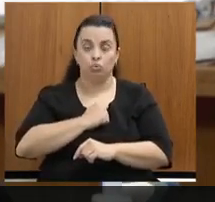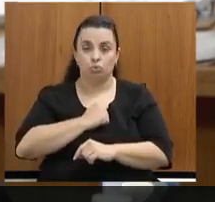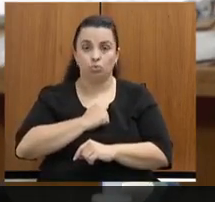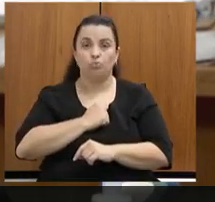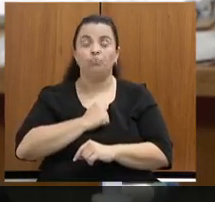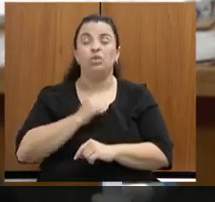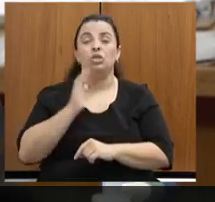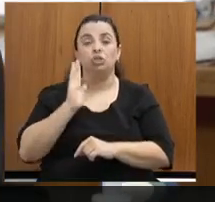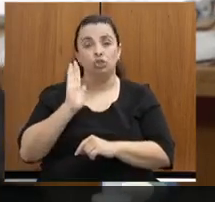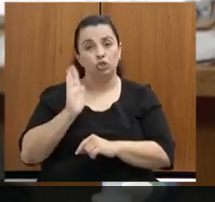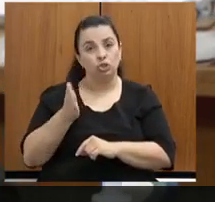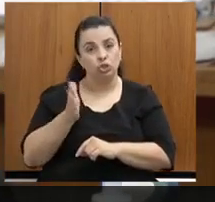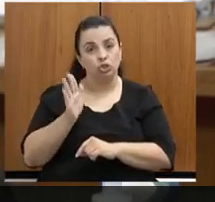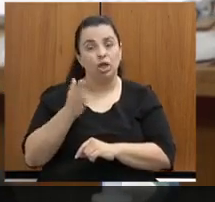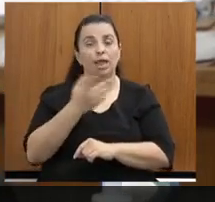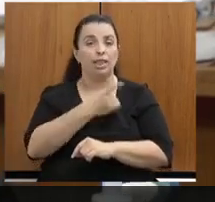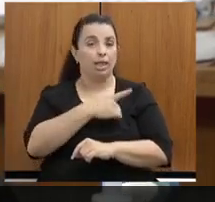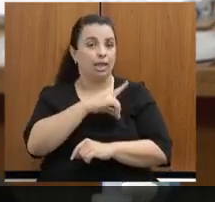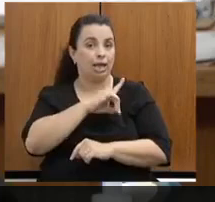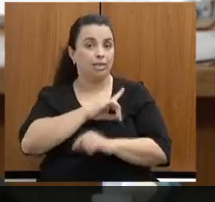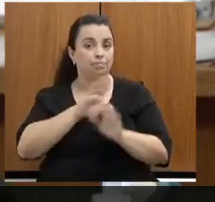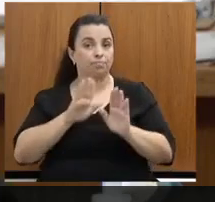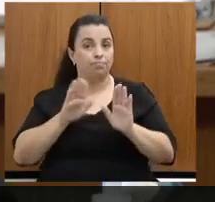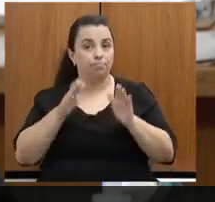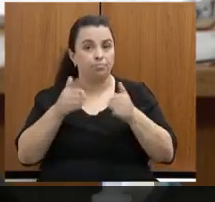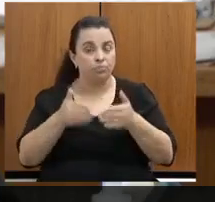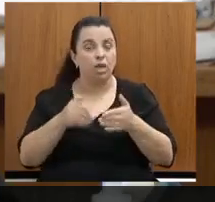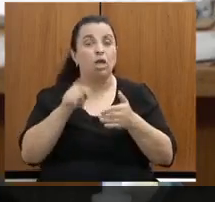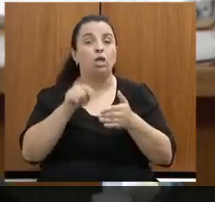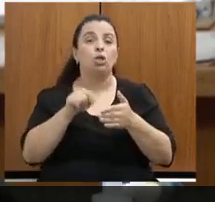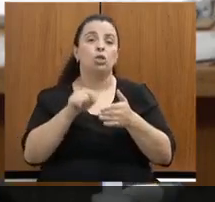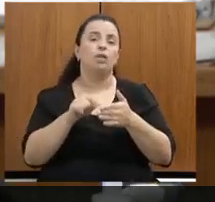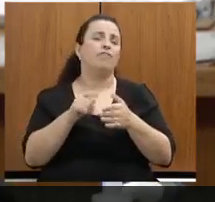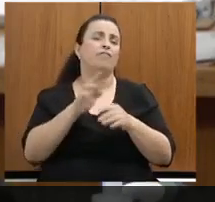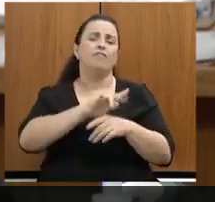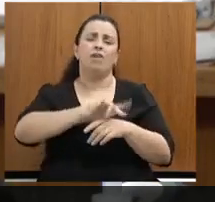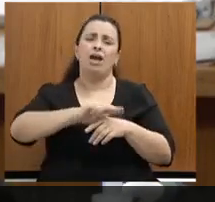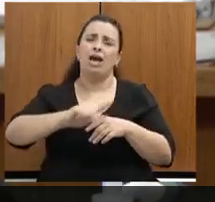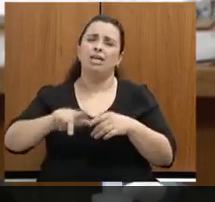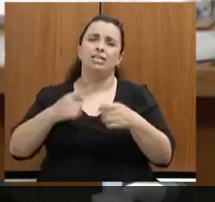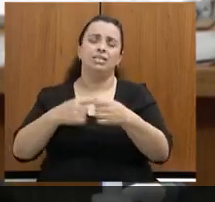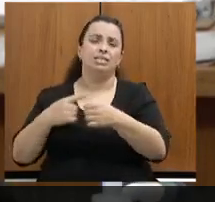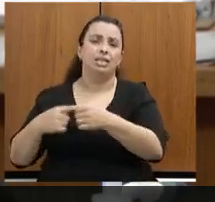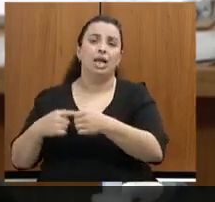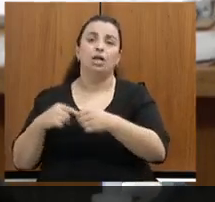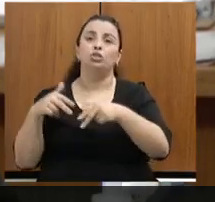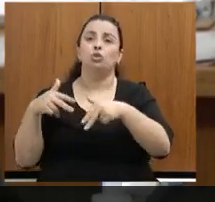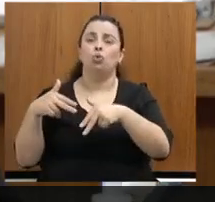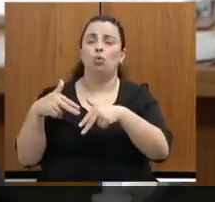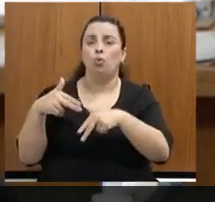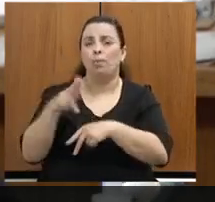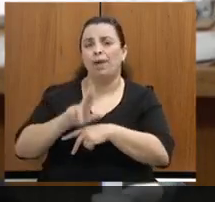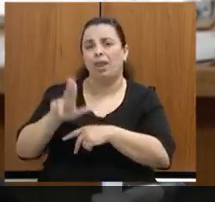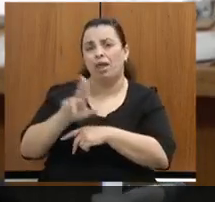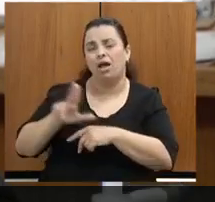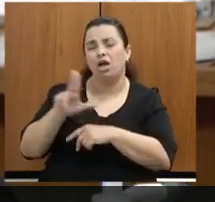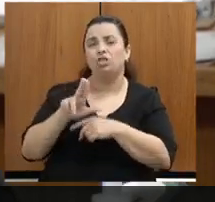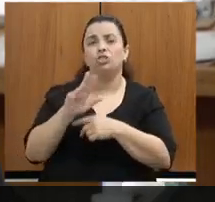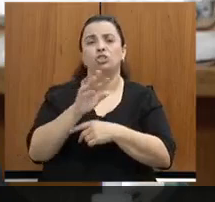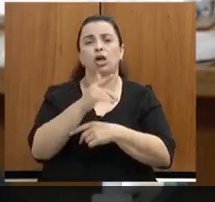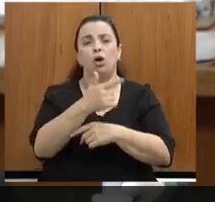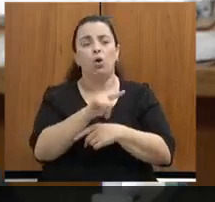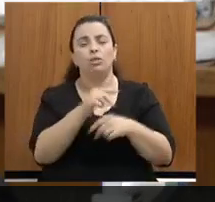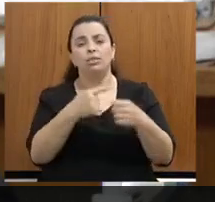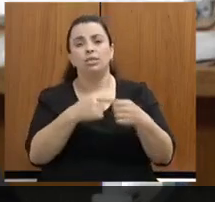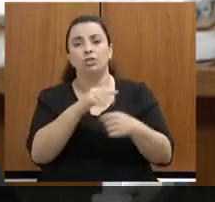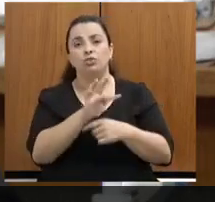delegacia especializada em Frutal a Uberaba Uberlândia existem outras programadas o que deverá acorrer